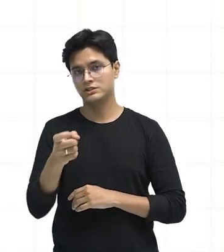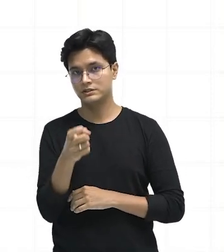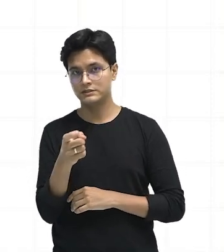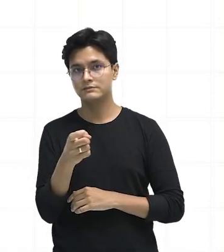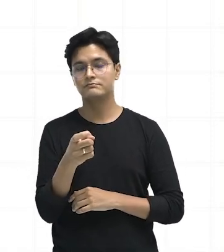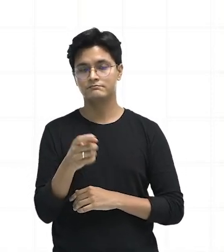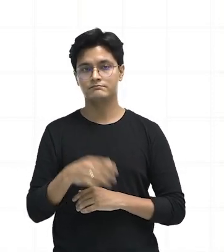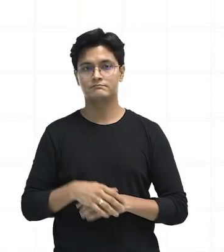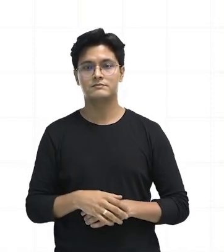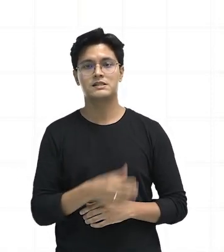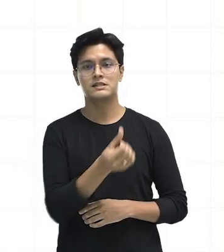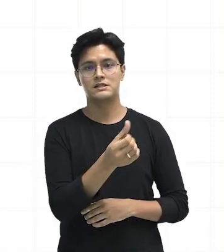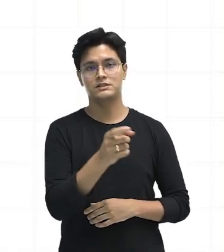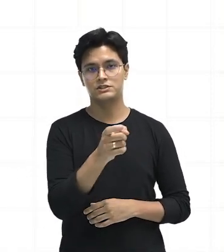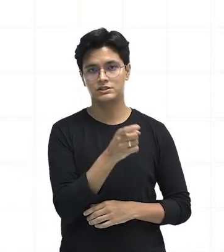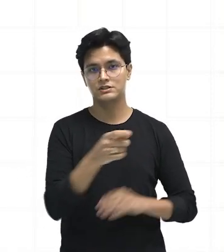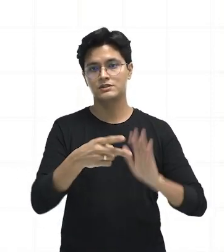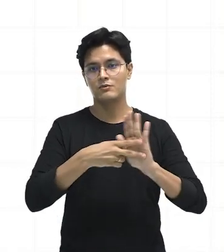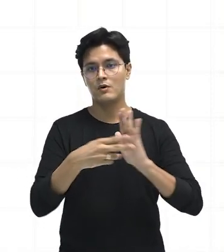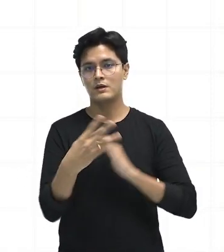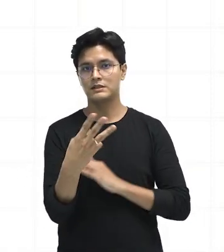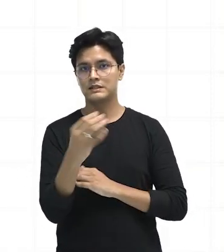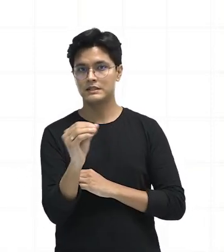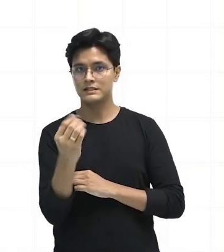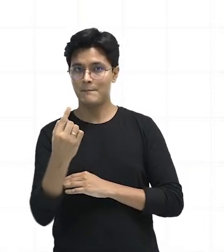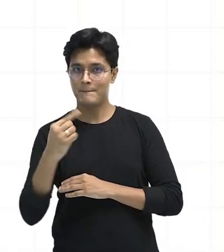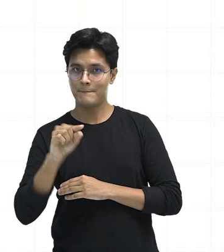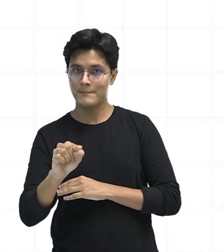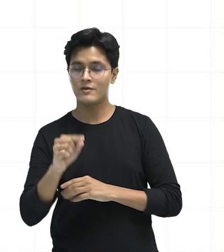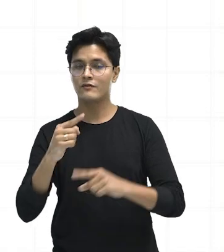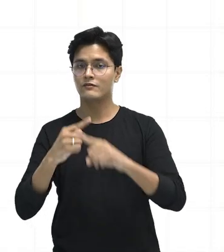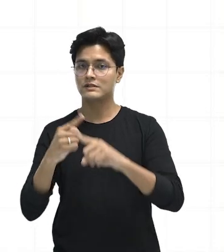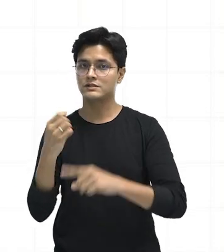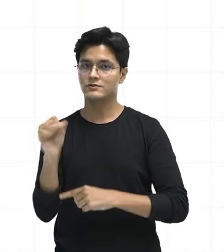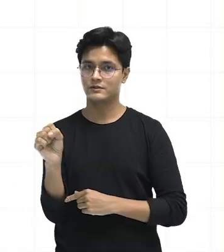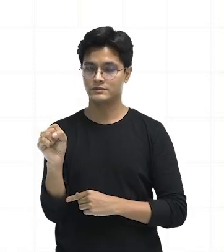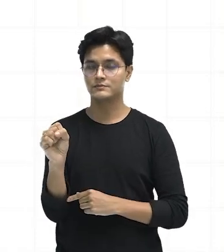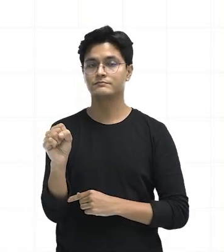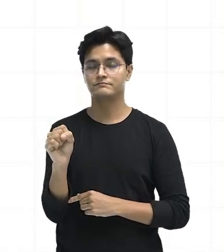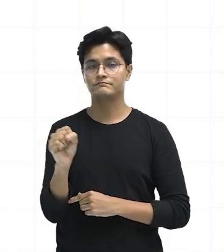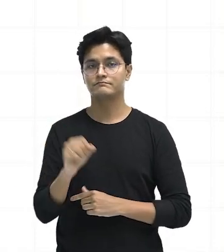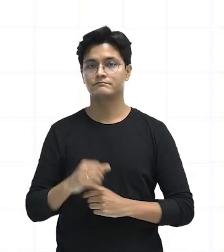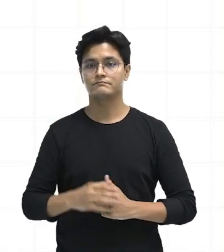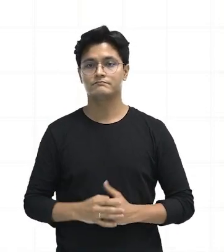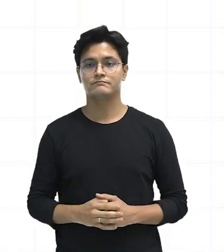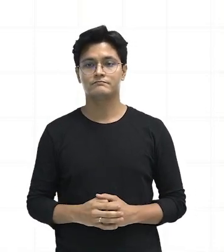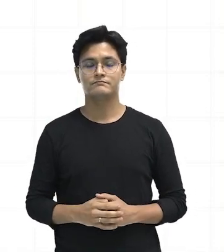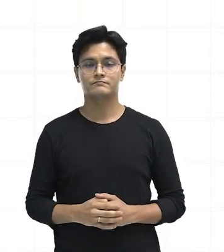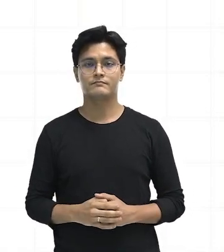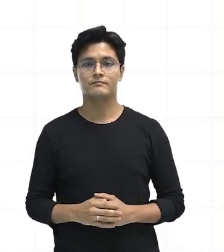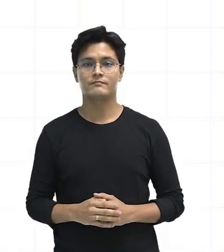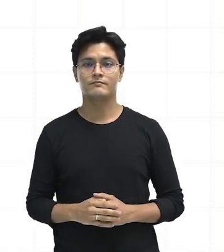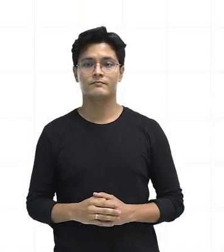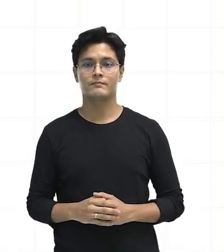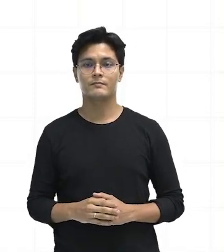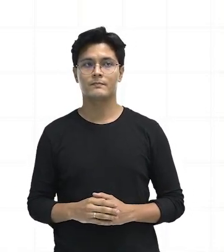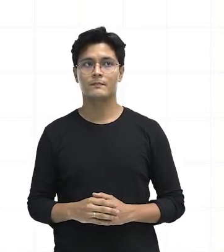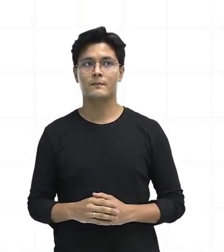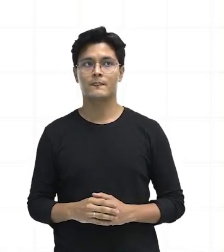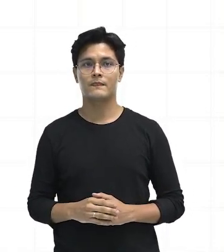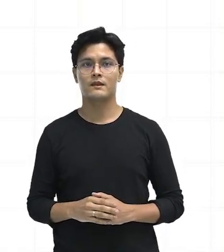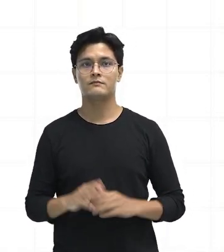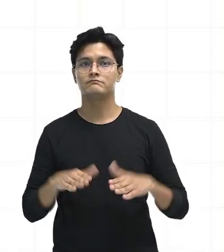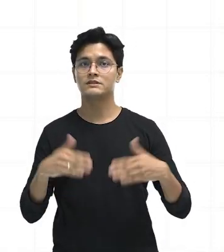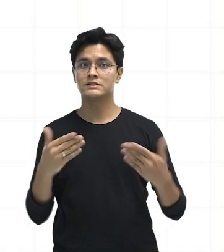30.000, tá? Vezes 8. Mesmo esquema, pessoal. Eu vou deixar aqui a multiplicação